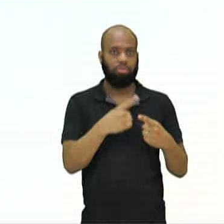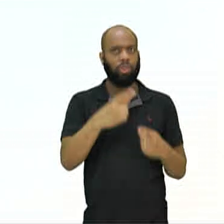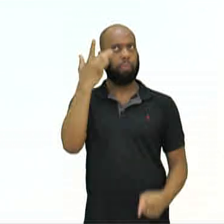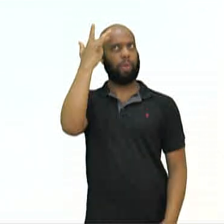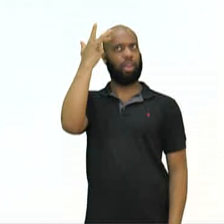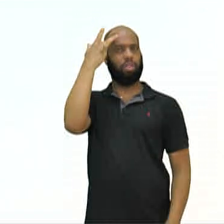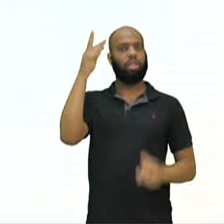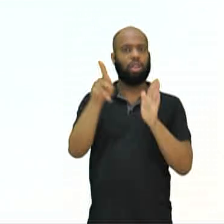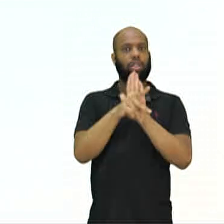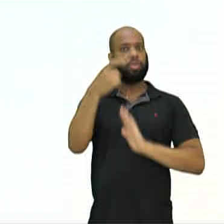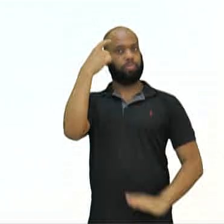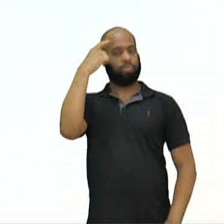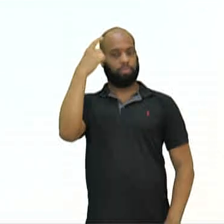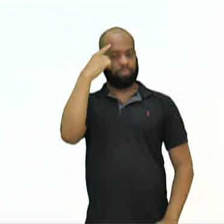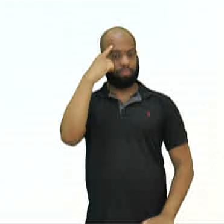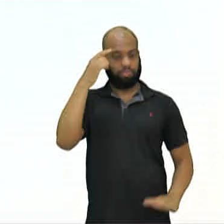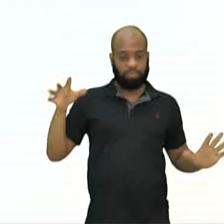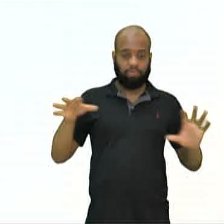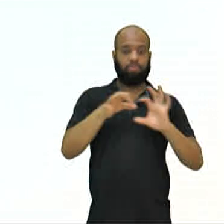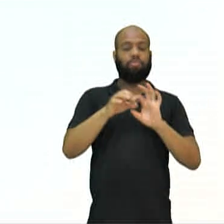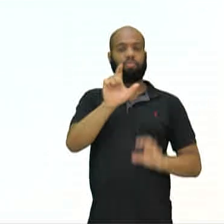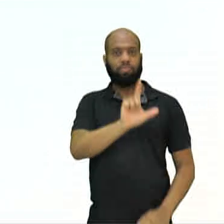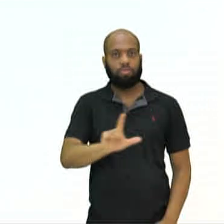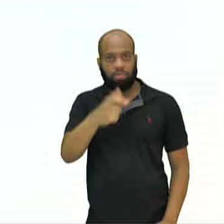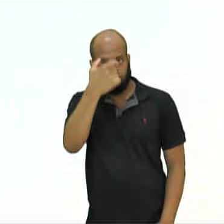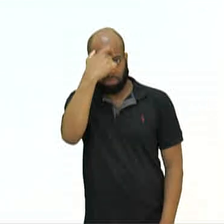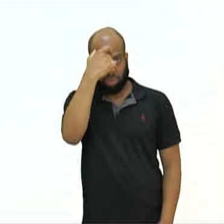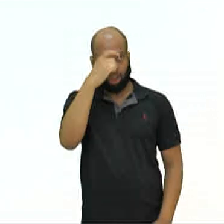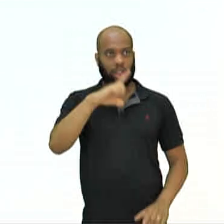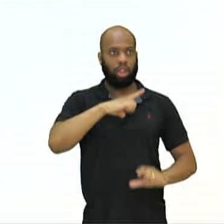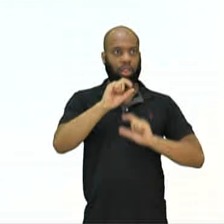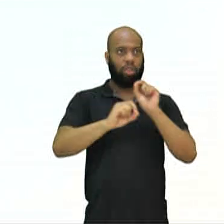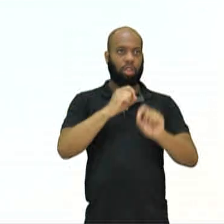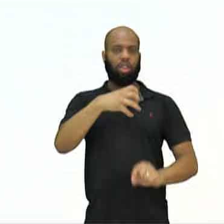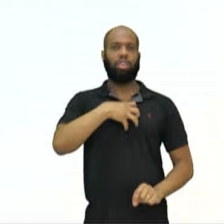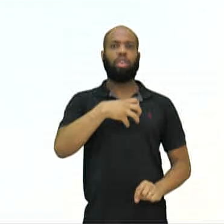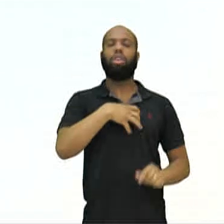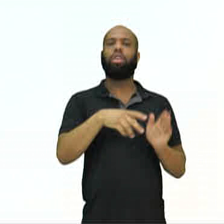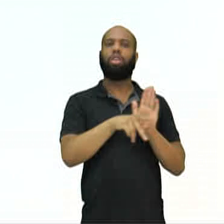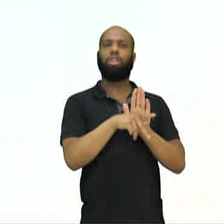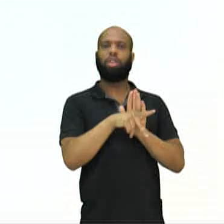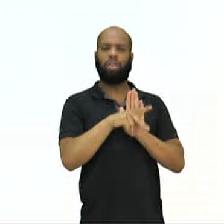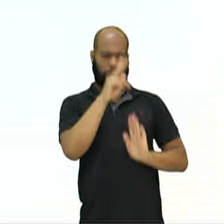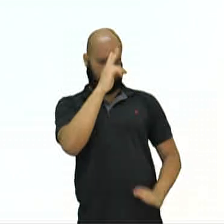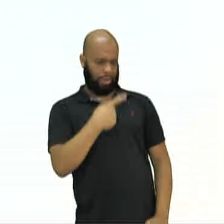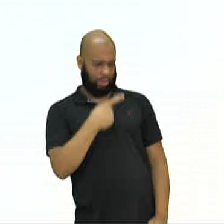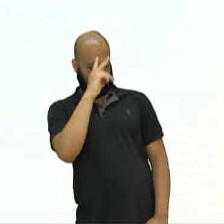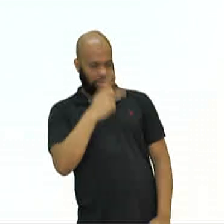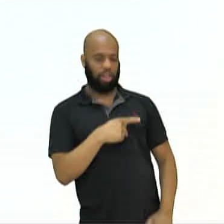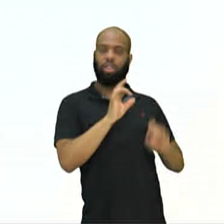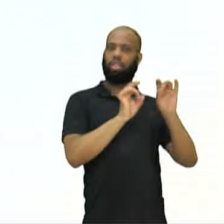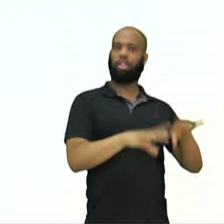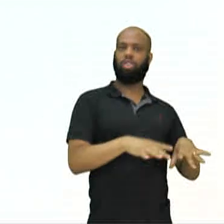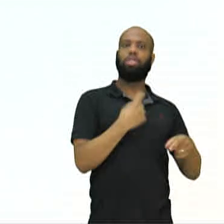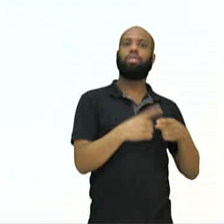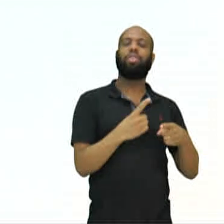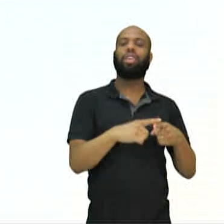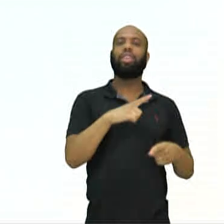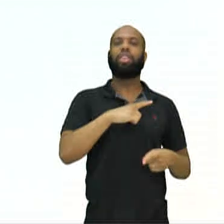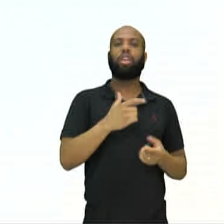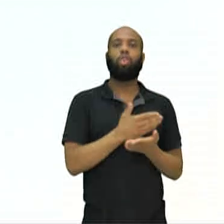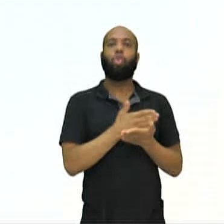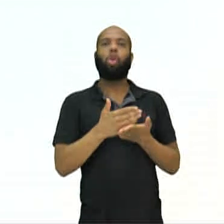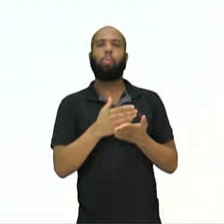rumo ao domínio da lógica consiste num abandono gradual desse egocentrismo. Com isso, se adquire a noção